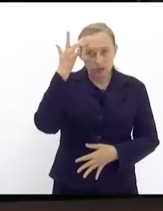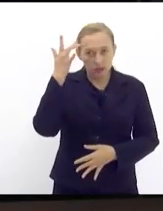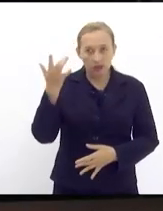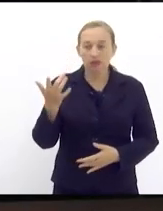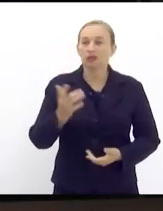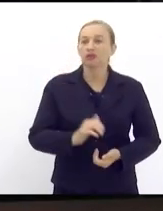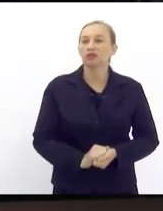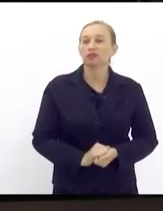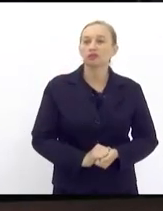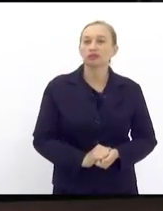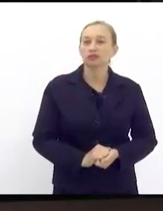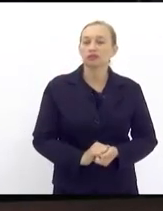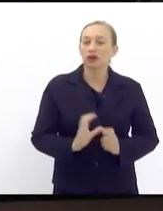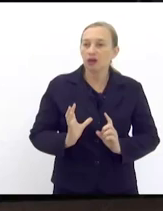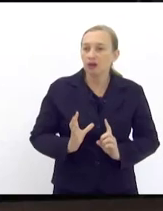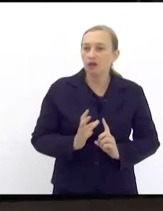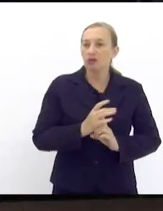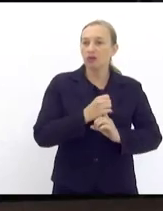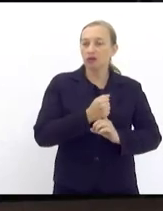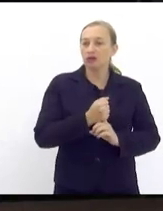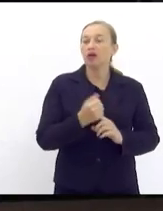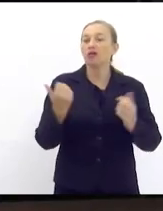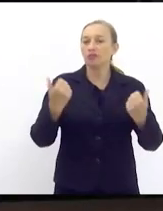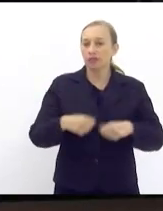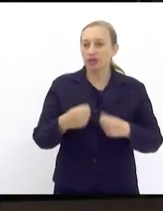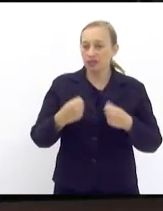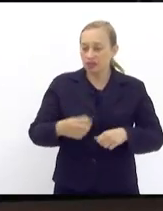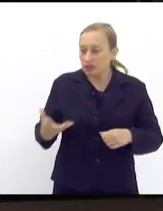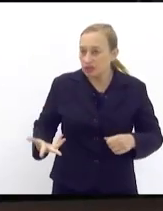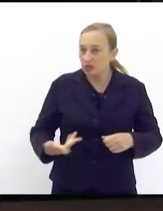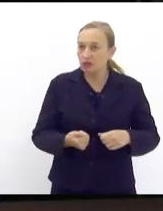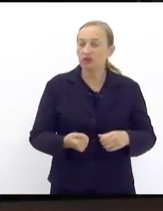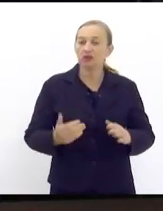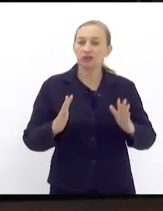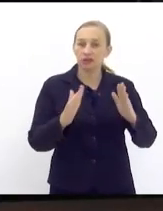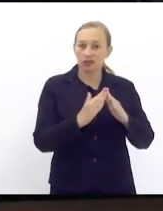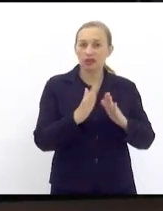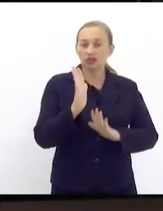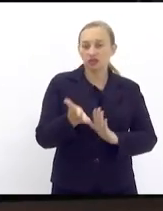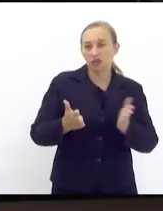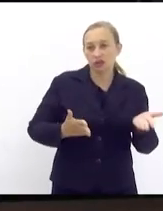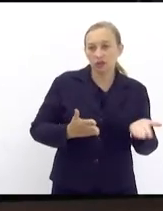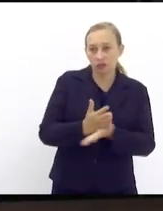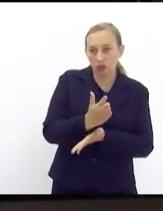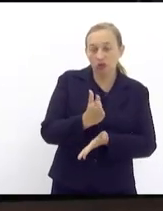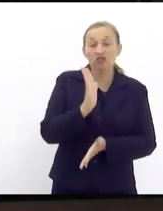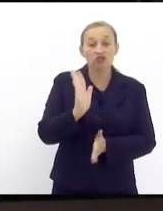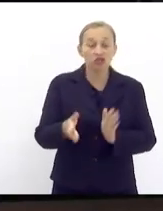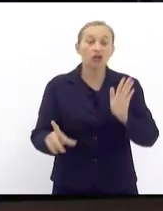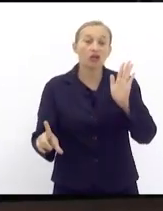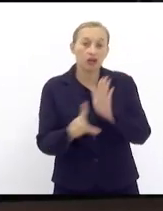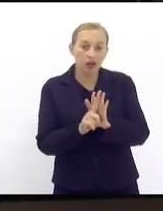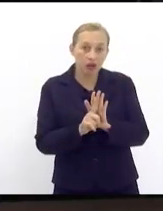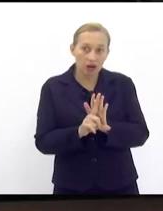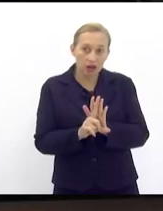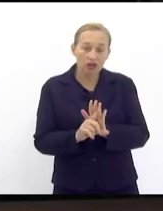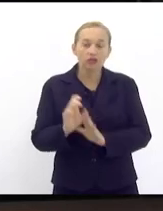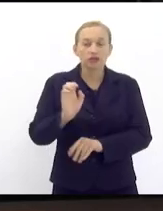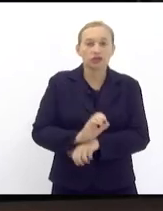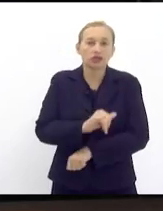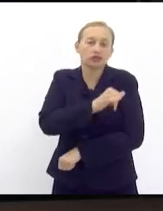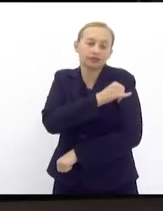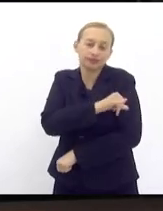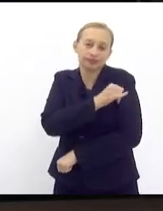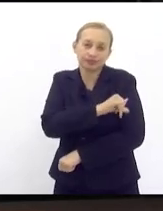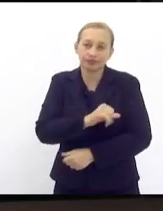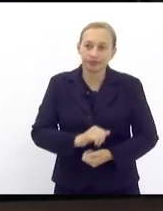precisa de efetividade Então essa casa já aprovou já é lei no âmbito do Estado